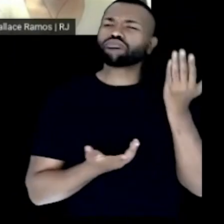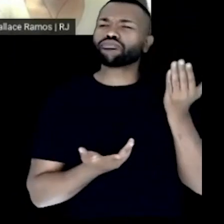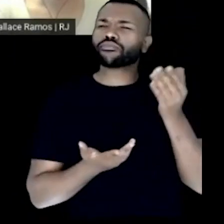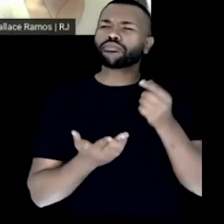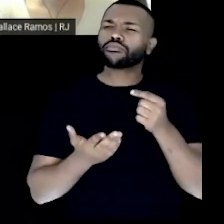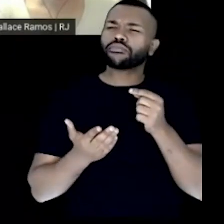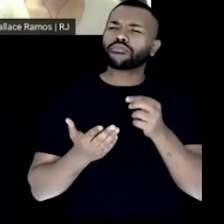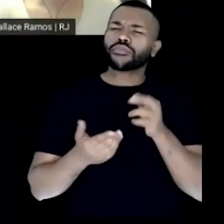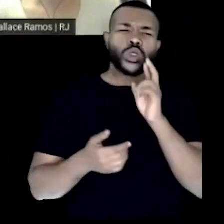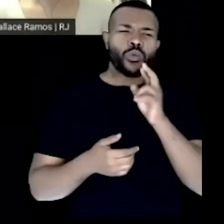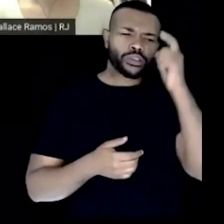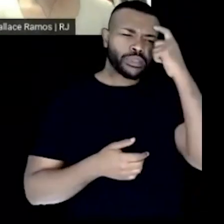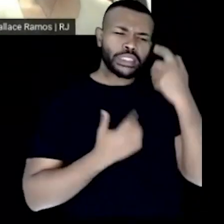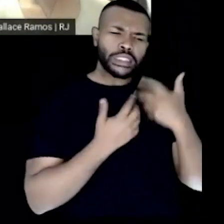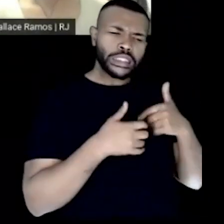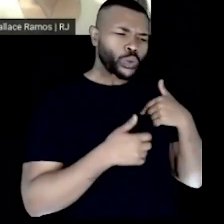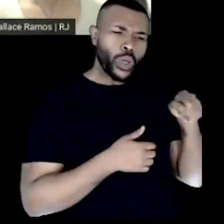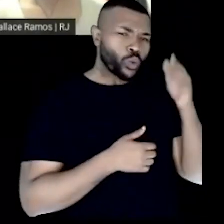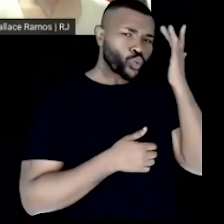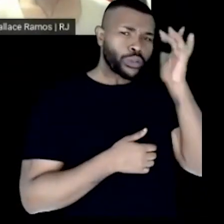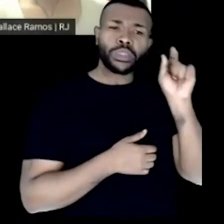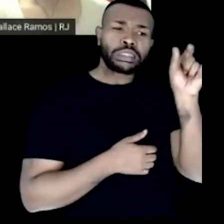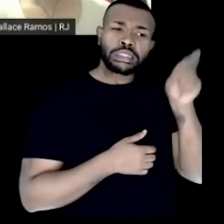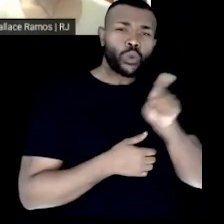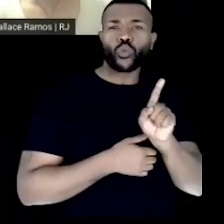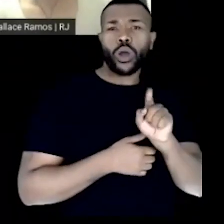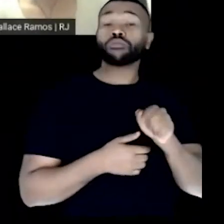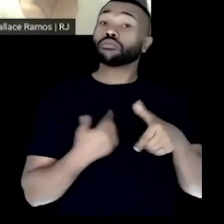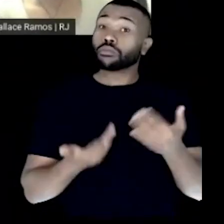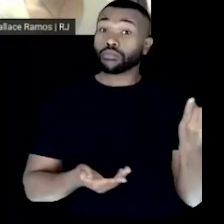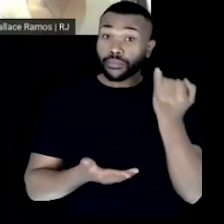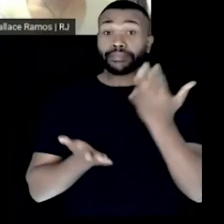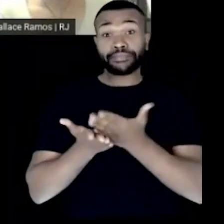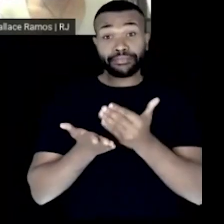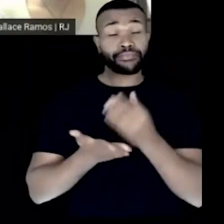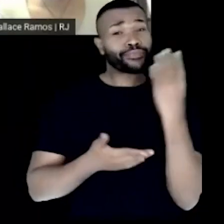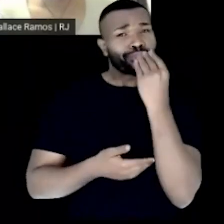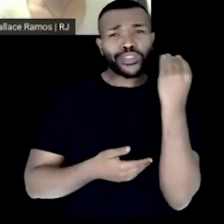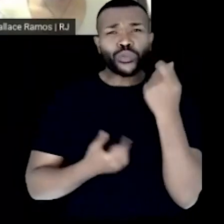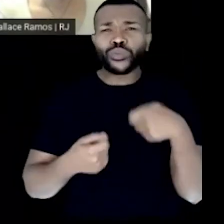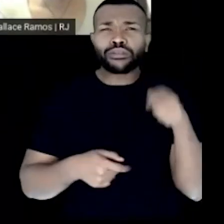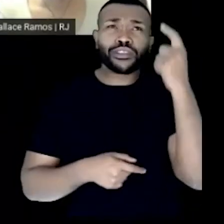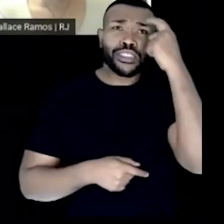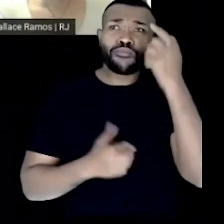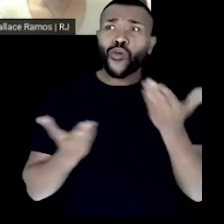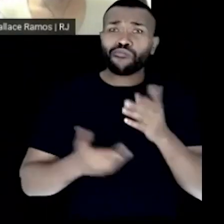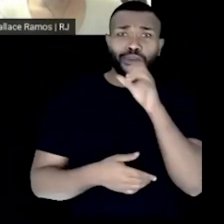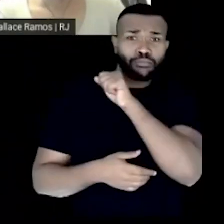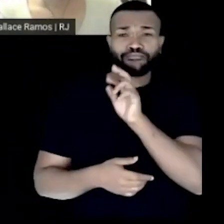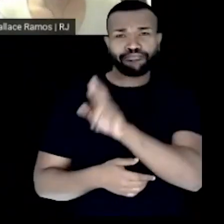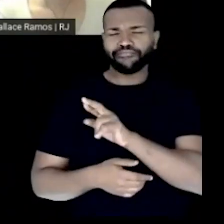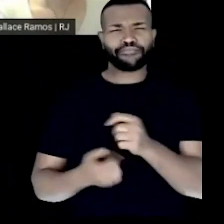tentando entender as respostas e sem saber se ela é realmente. E isso, para mim, era importante que tivesse um livro para adolescentes. Que não precisa saber